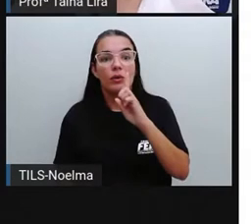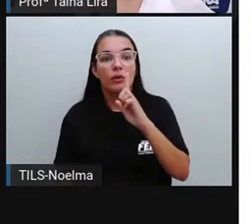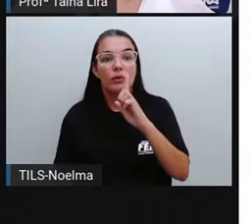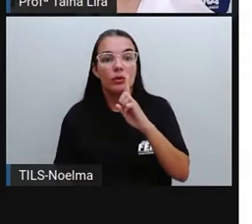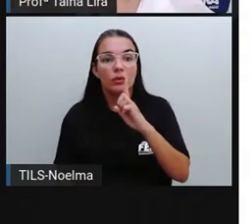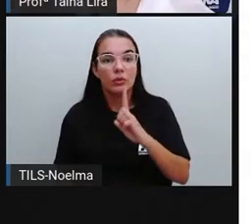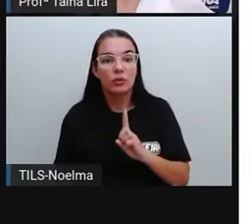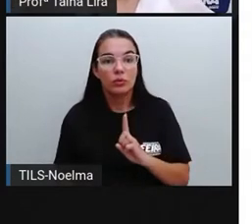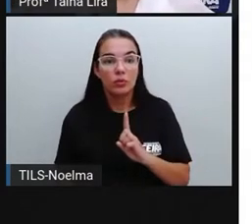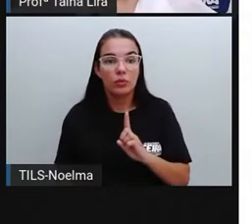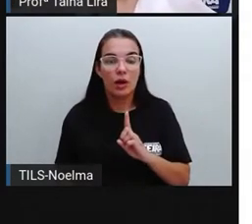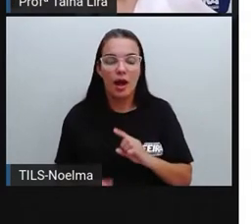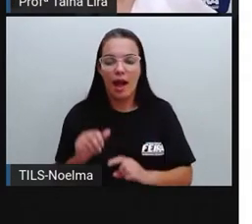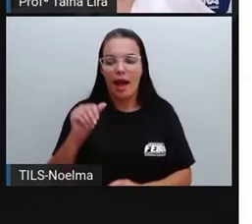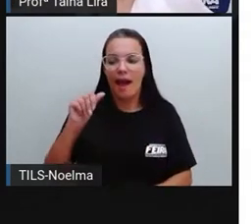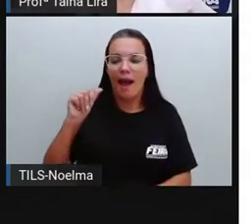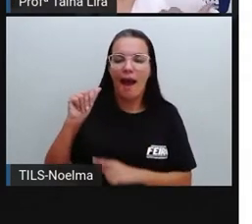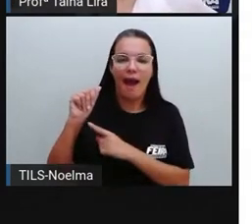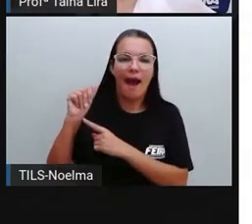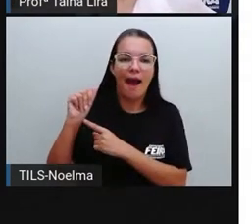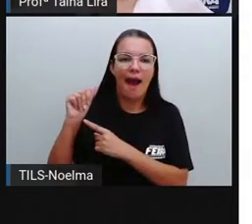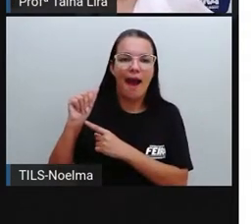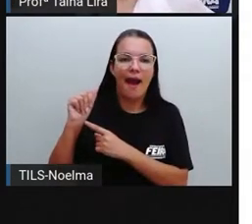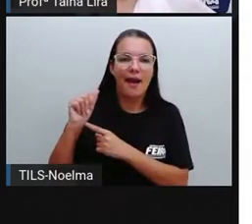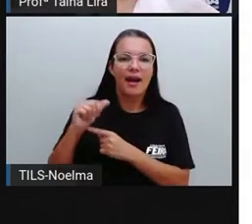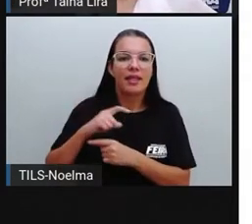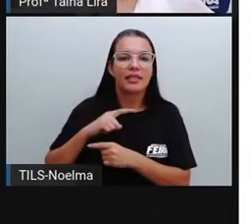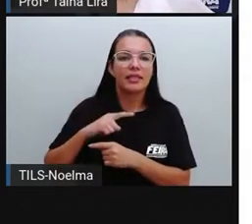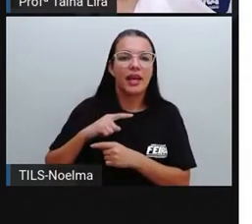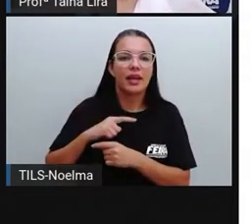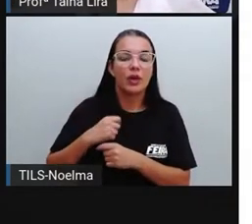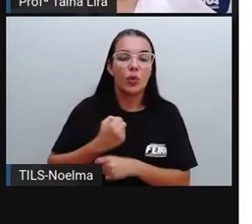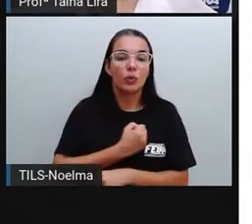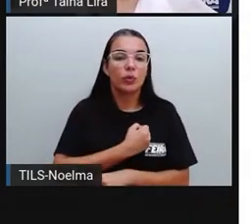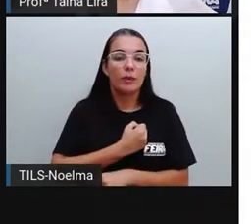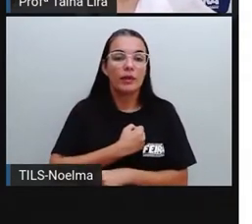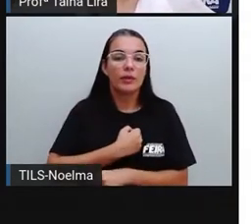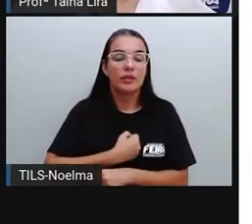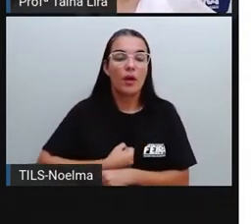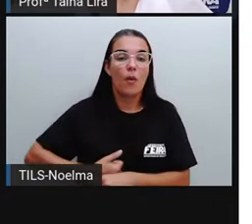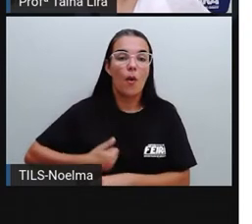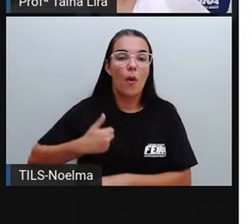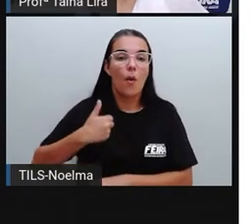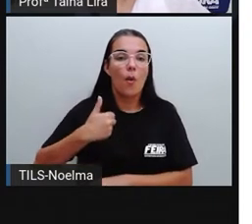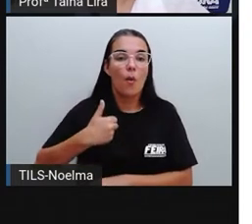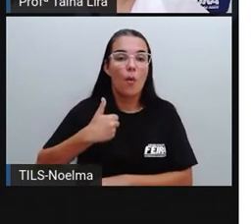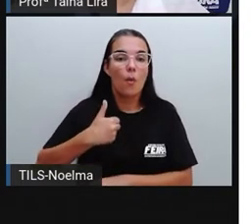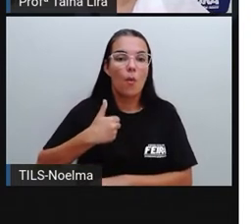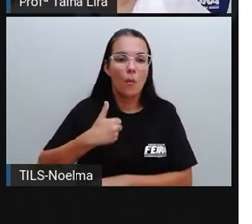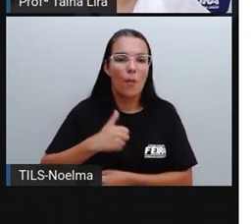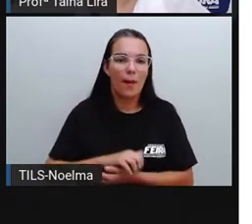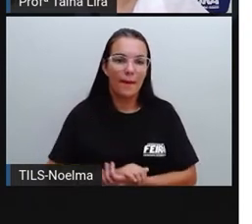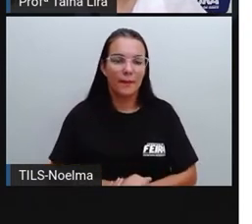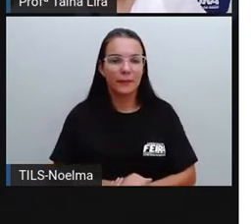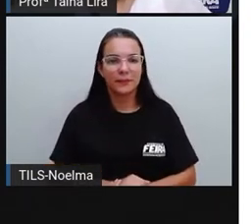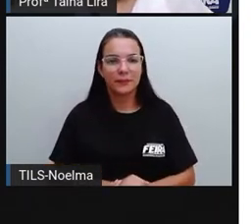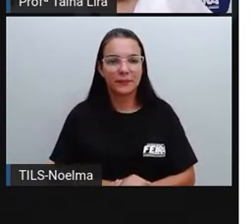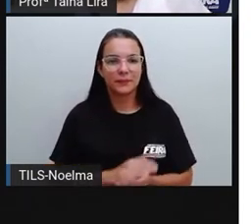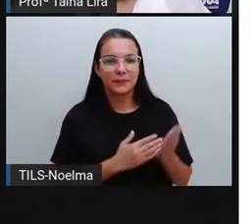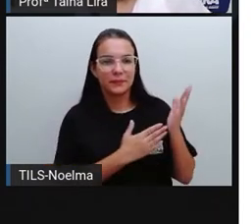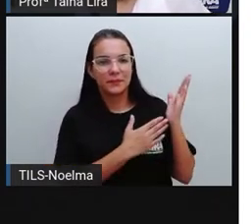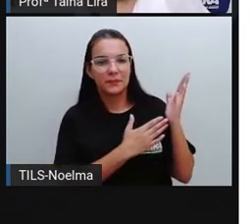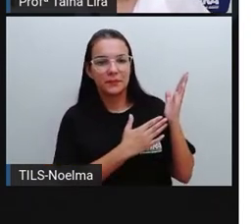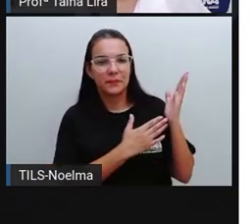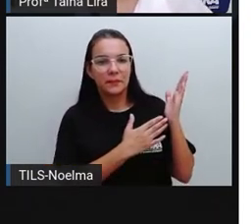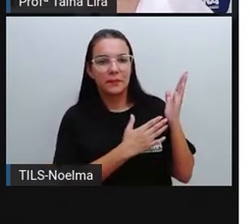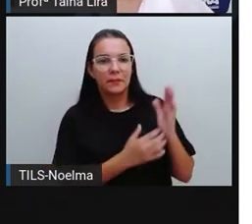carta de ás tem uma letra A. Na hora que eu estiver jogando, eu vou mostrar. Deixa eu mostrar logo aqui. Olha lá. Essa é